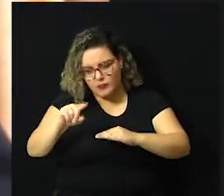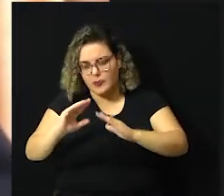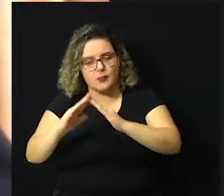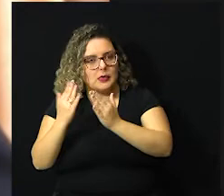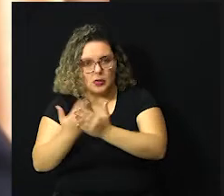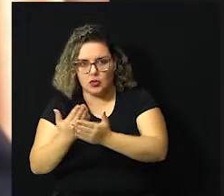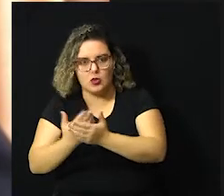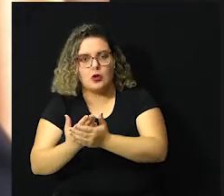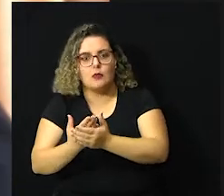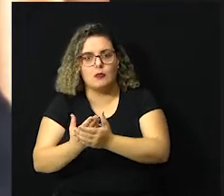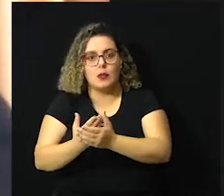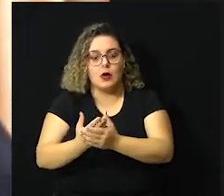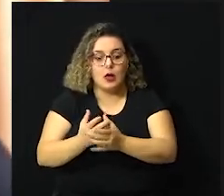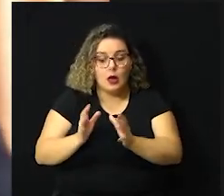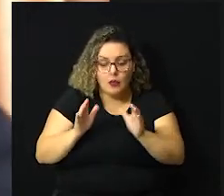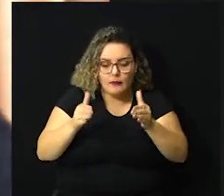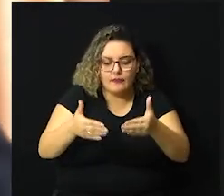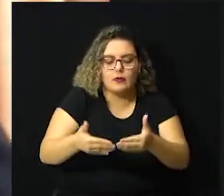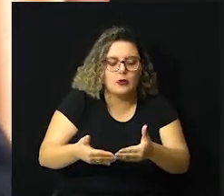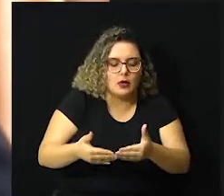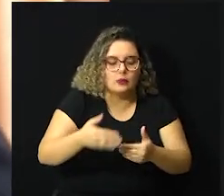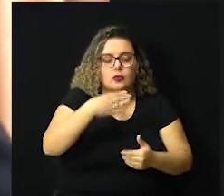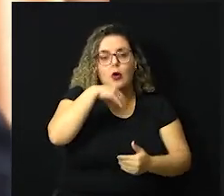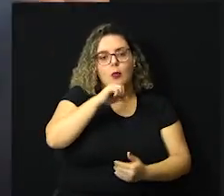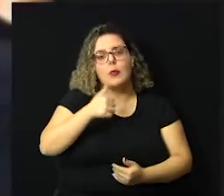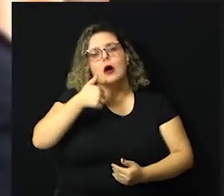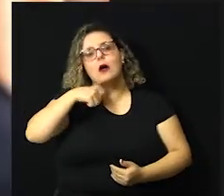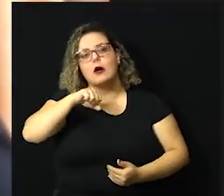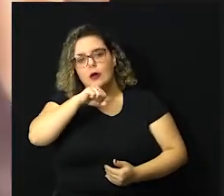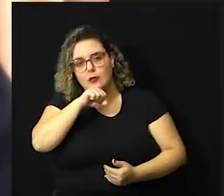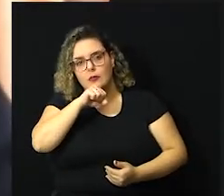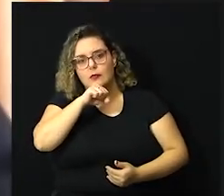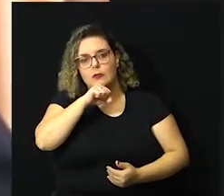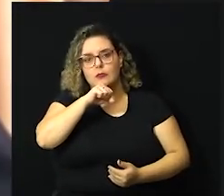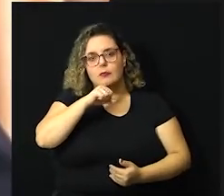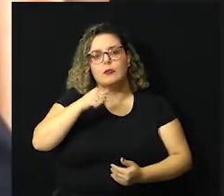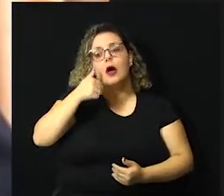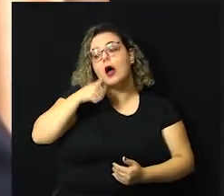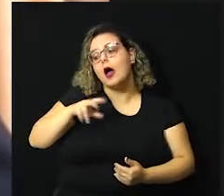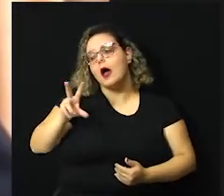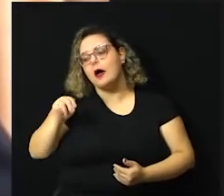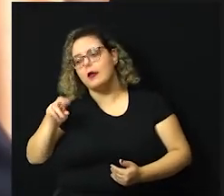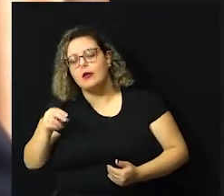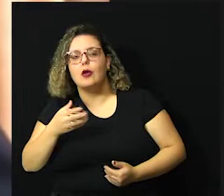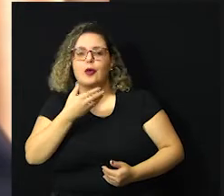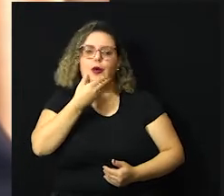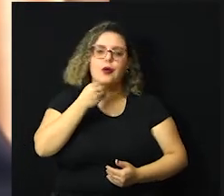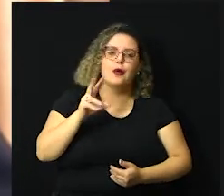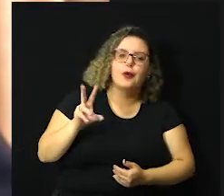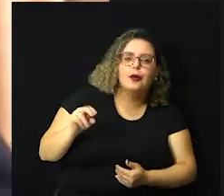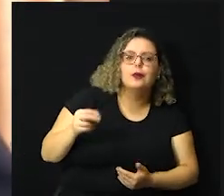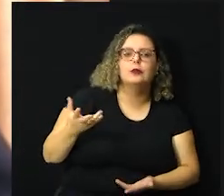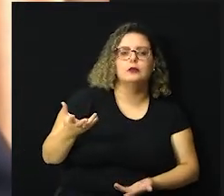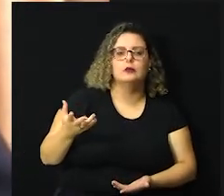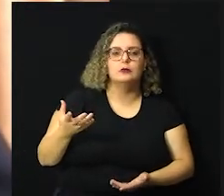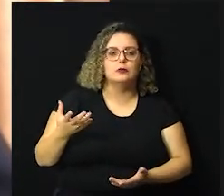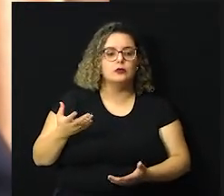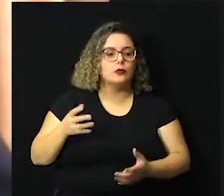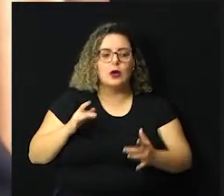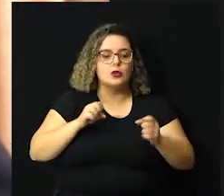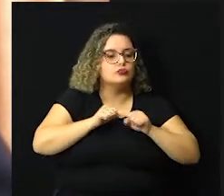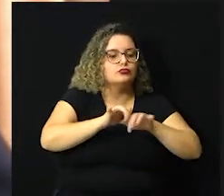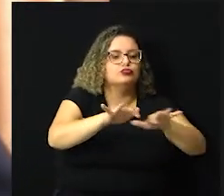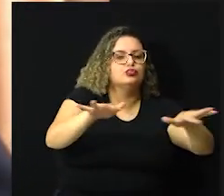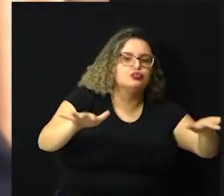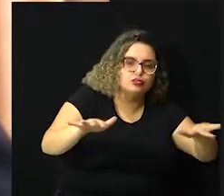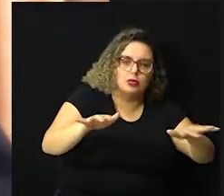convívio é muito mais restrito ao pai e à mãe, eventualmente avós também, ou seja, não são crianças de grande contágio humano.